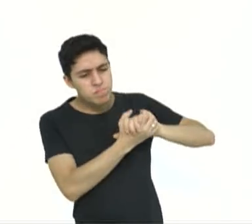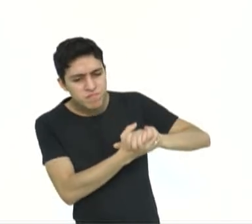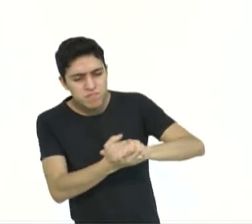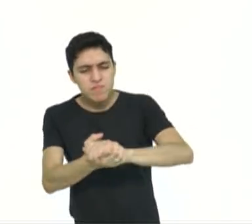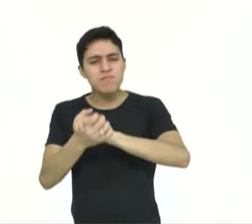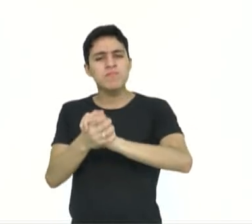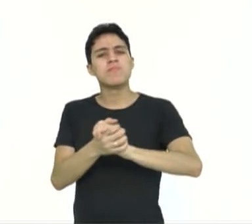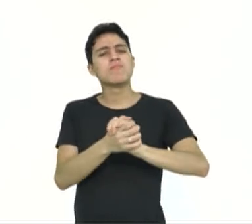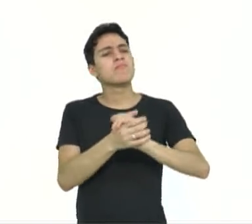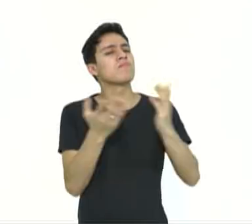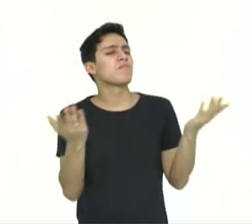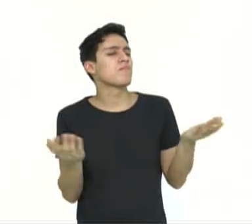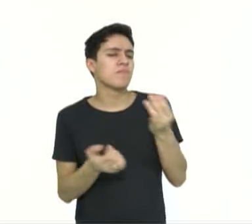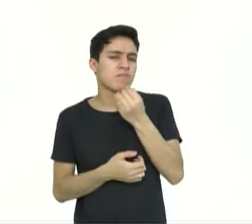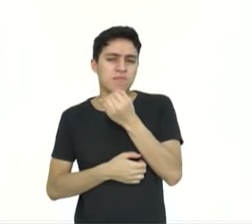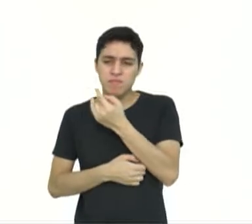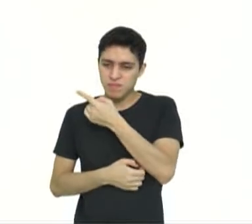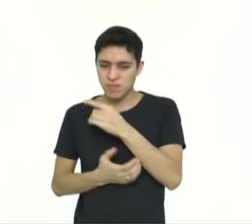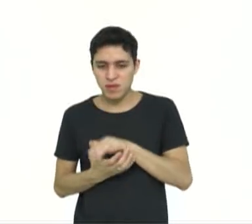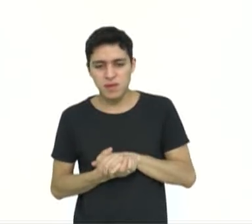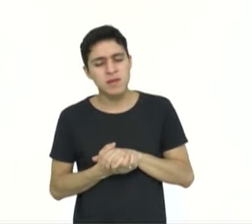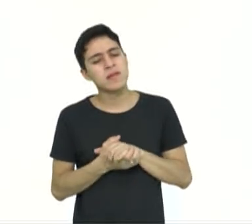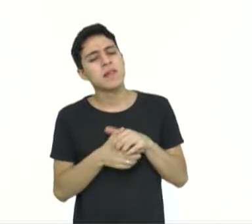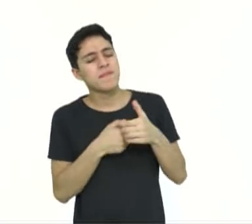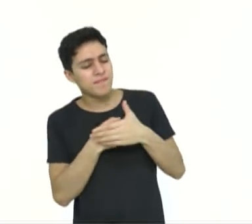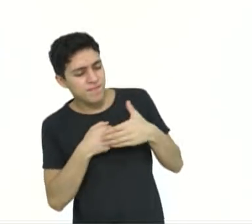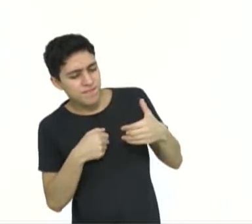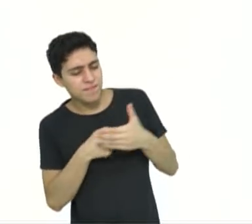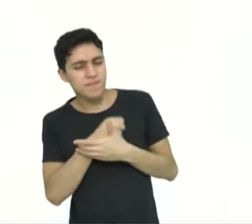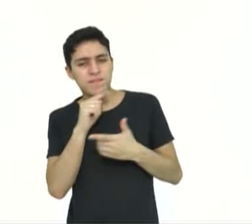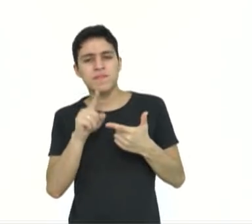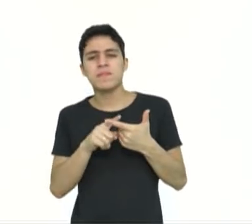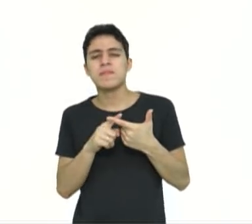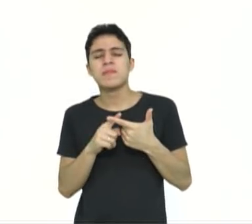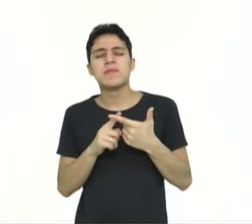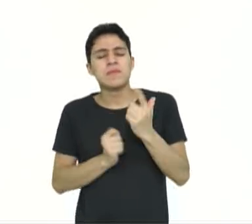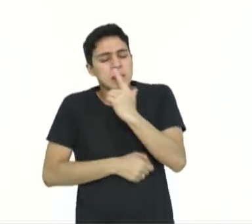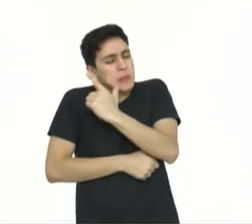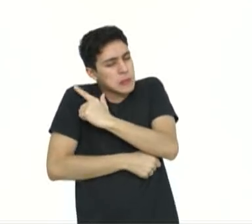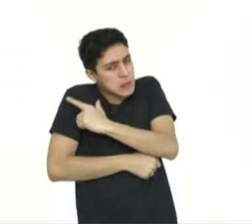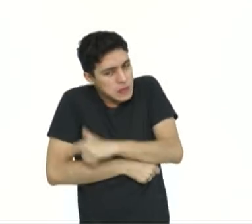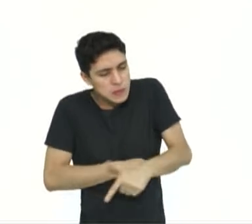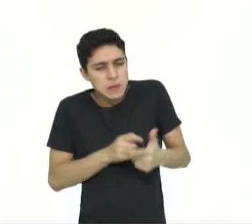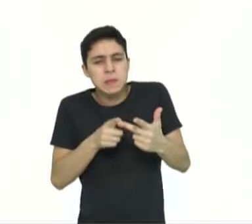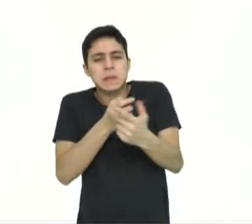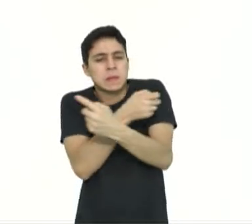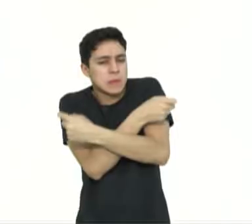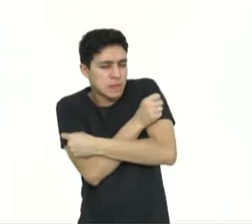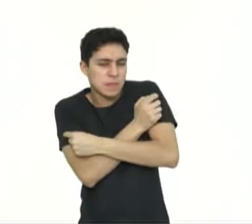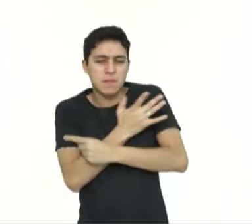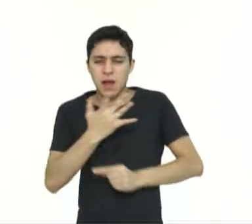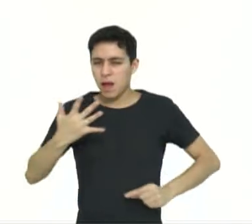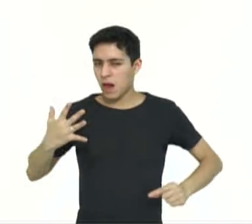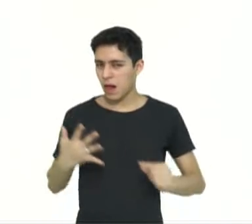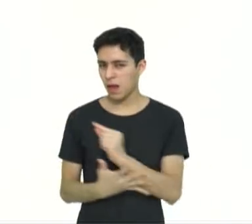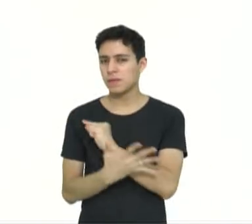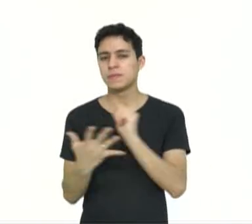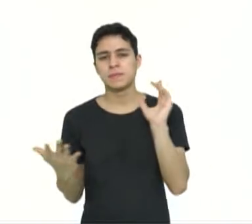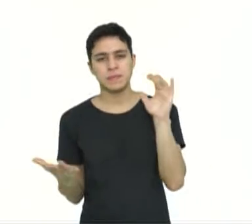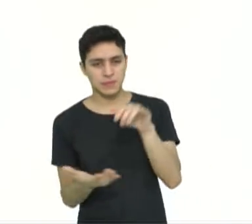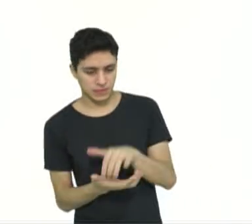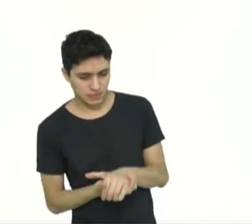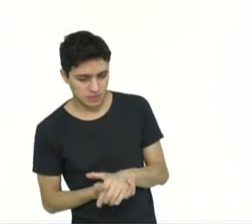do leitor, por exemplo, atenciosamente, cordialmente, abraço e assim por diante.